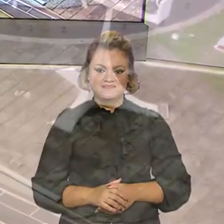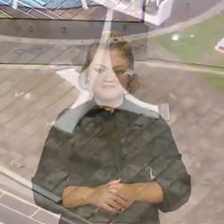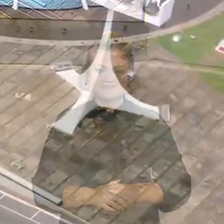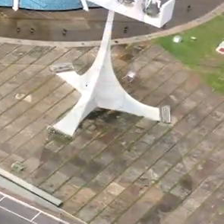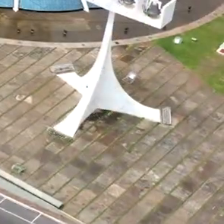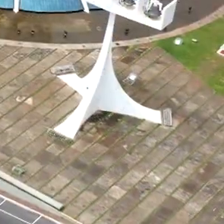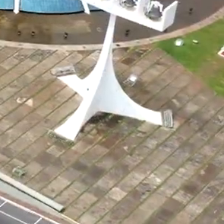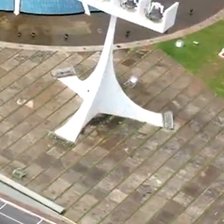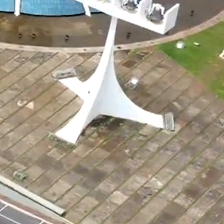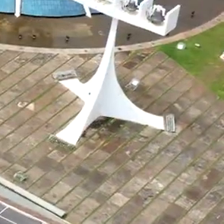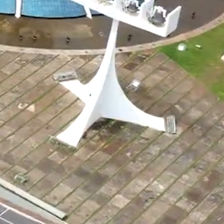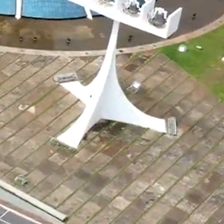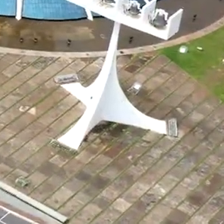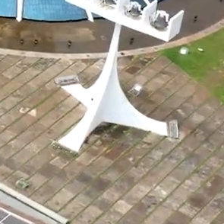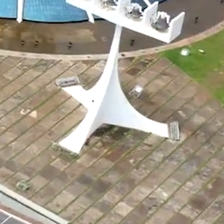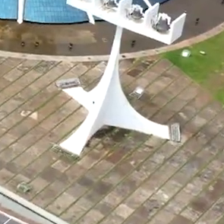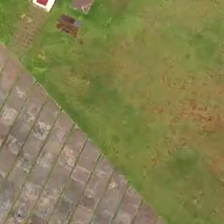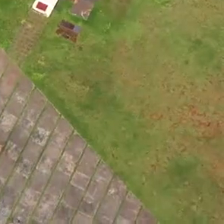Tchau.